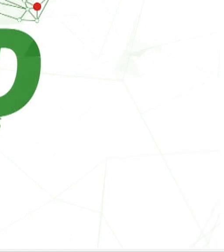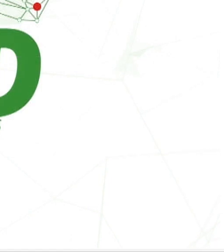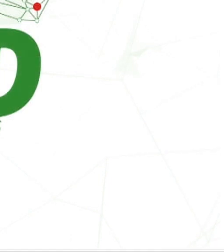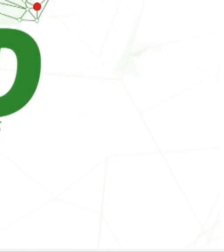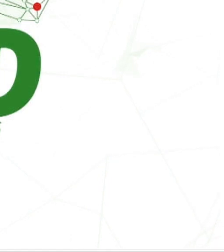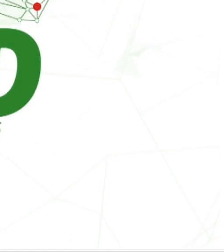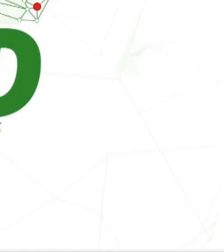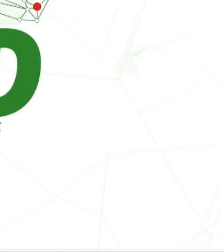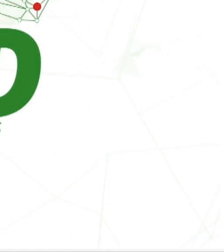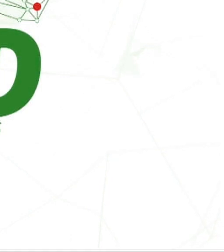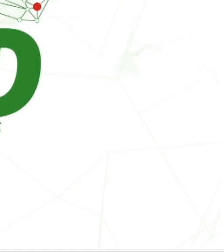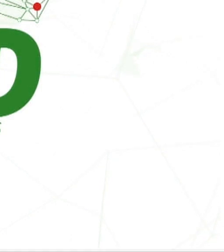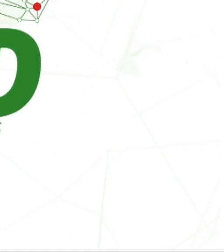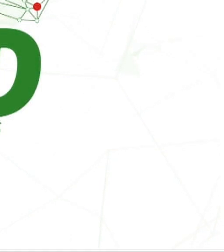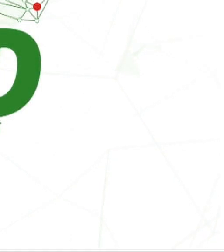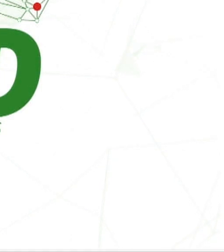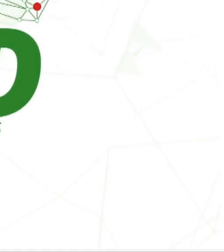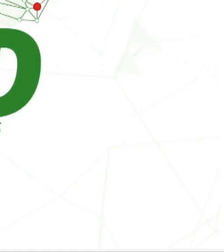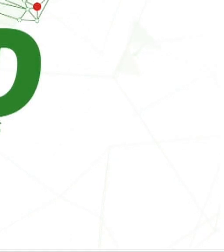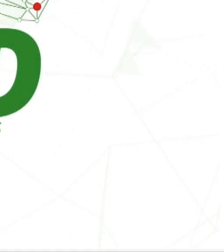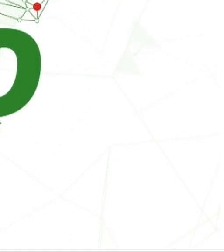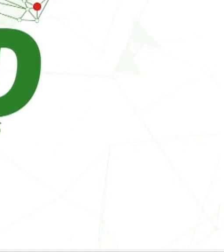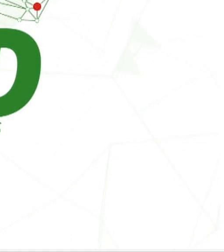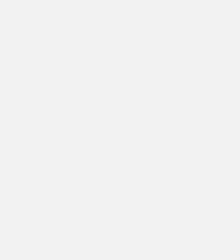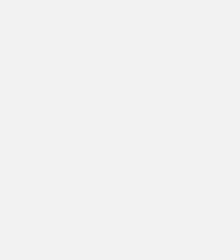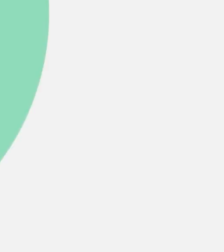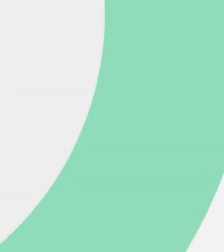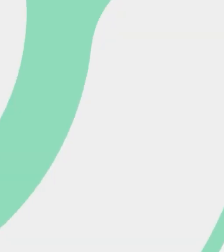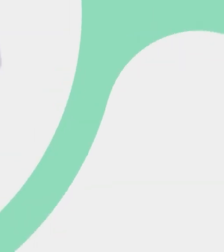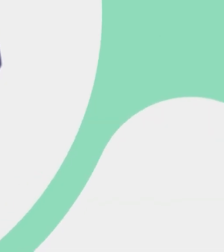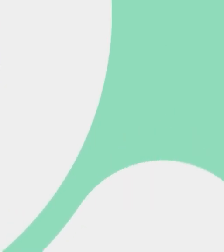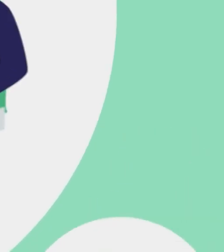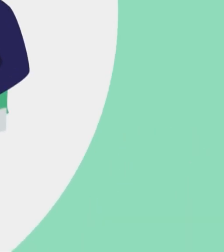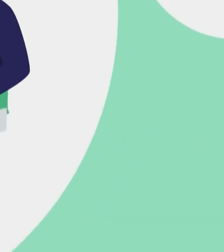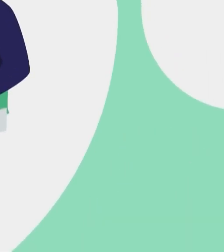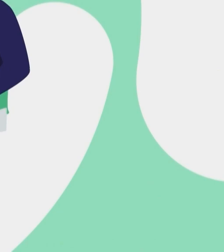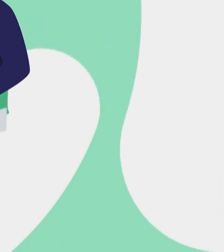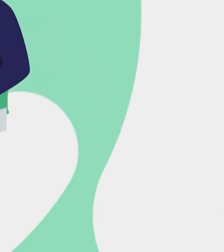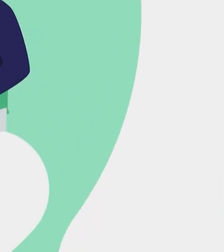Educação à distância, mudando realidades.